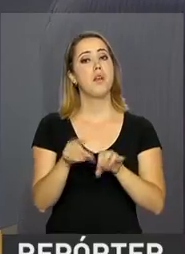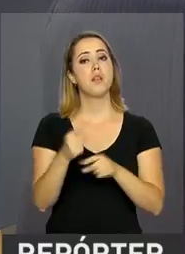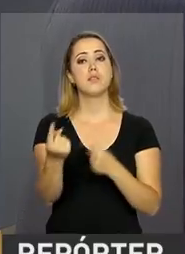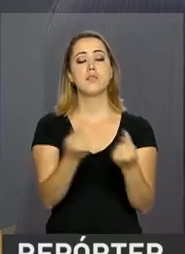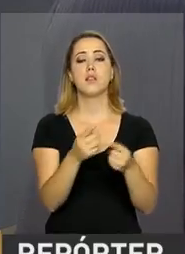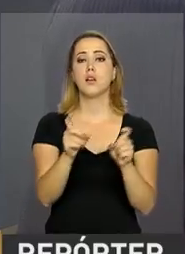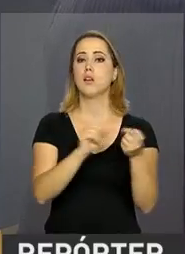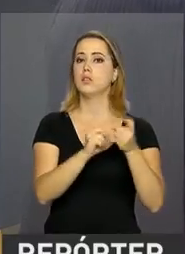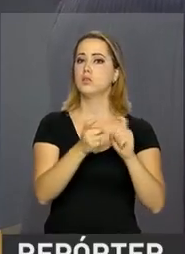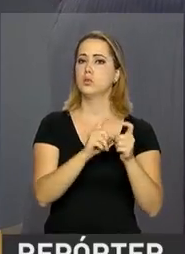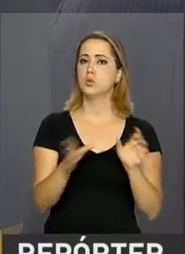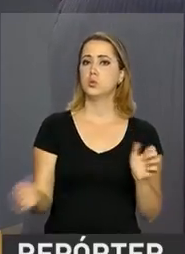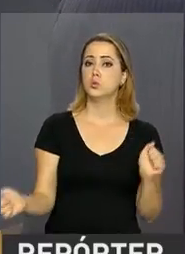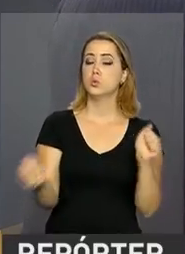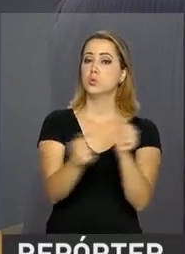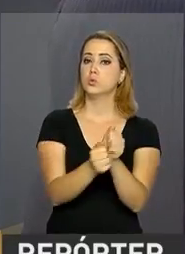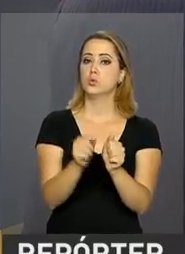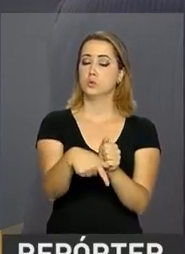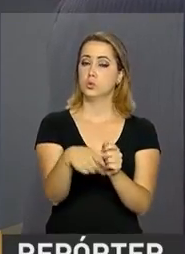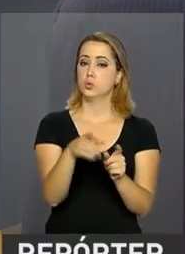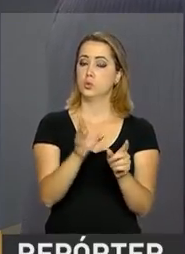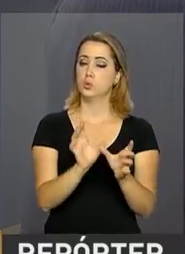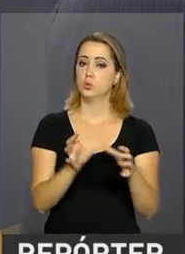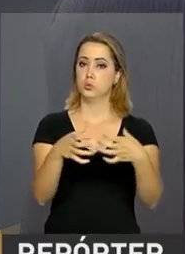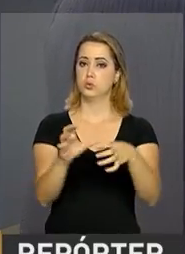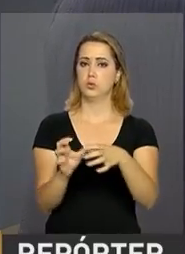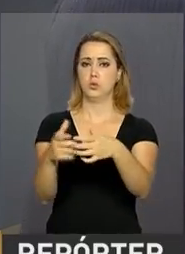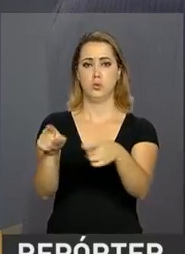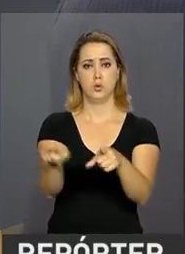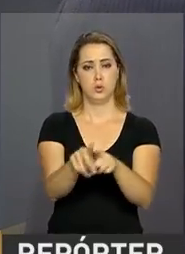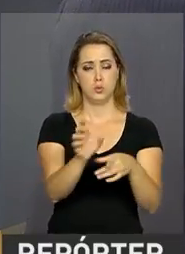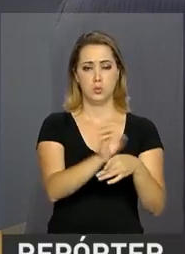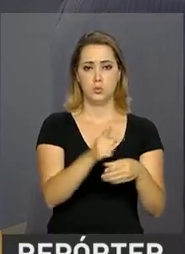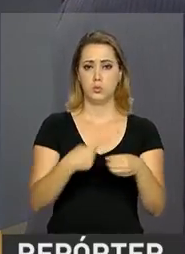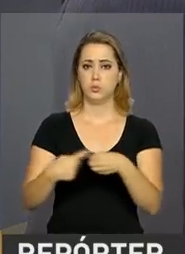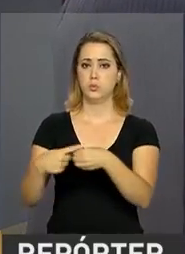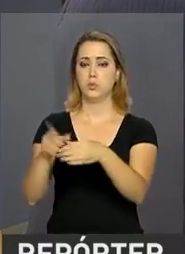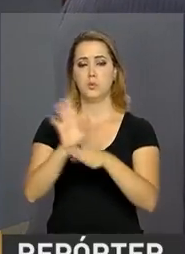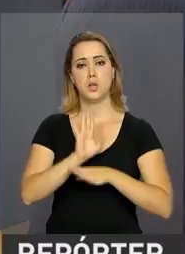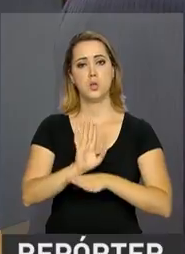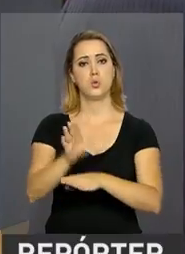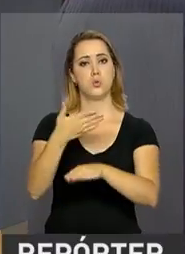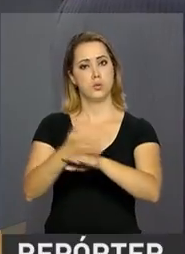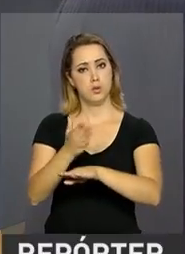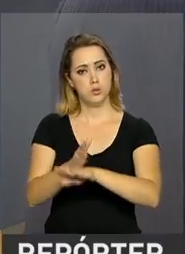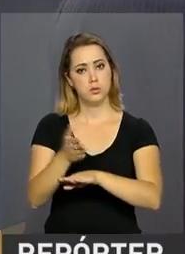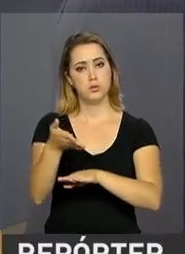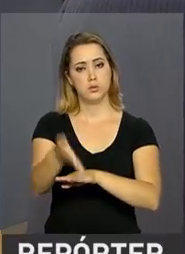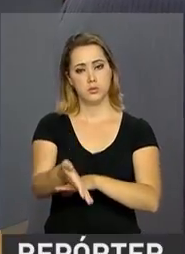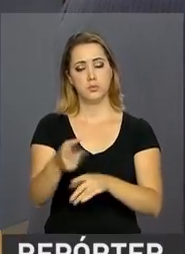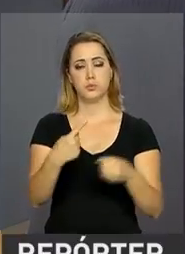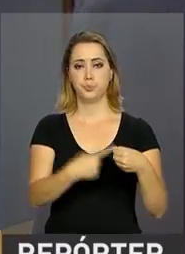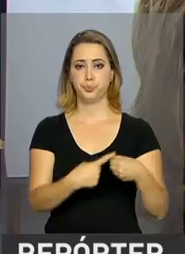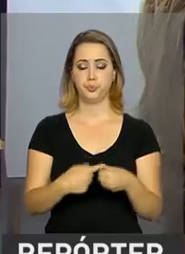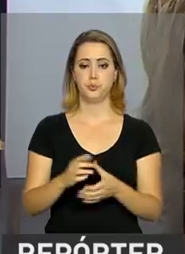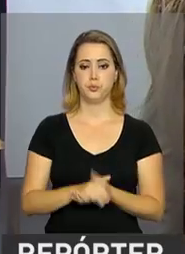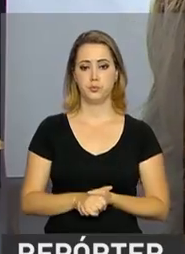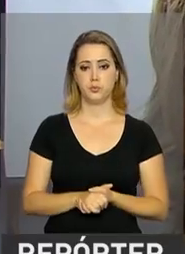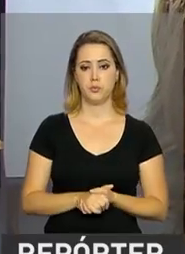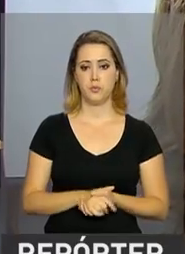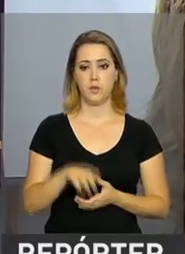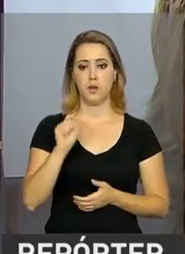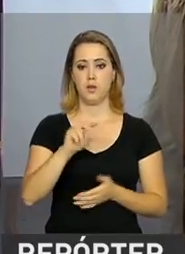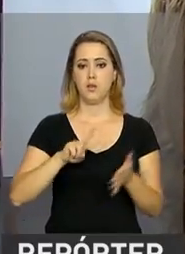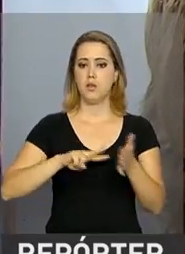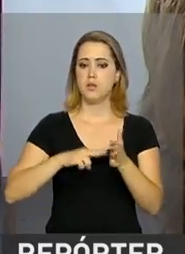gestores e uma ação conjunta com associações municipalistas do Estados para fornecer o suporte técnico necessário aos municípios isso vai